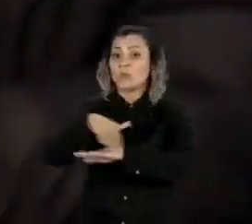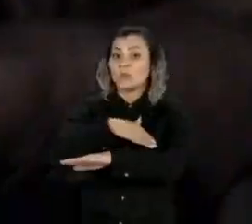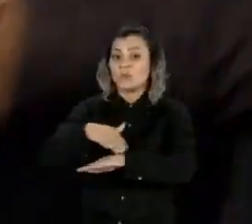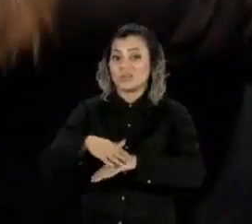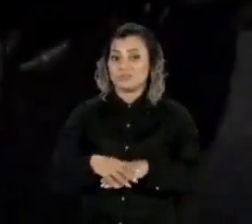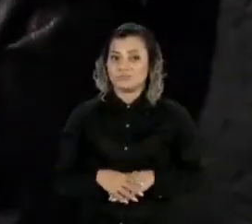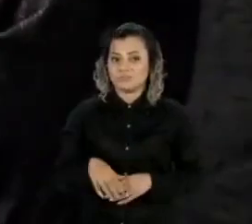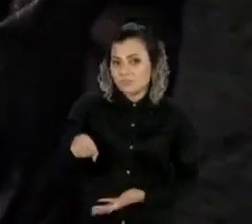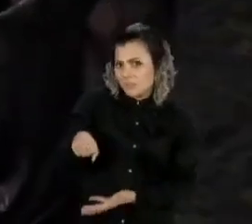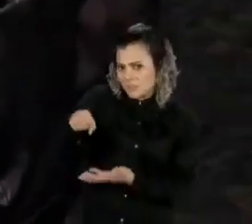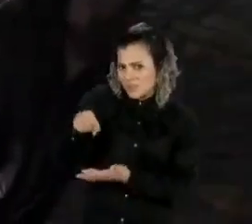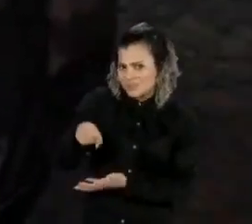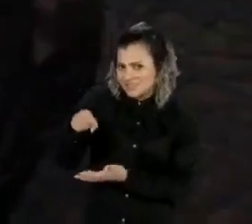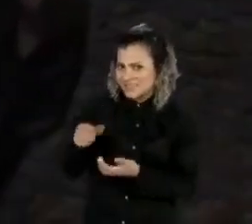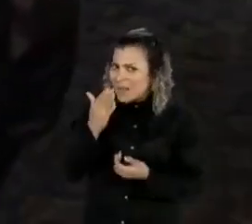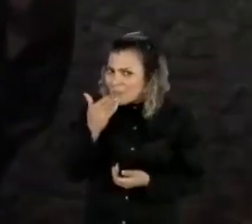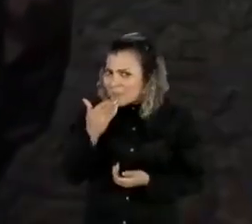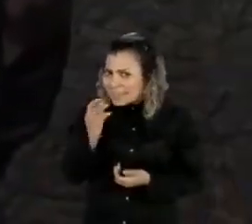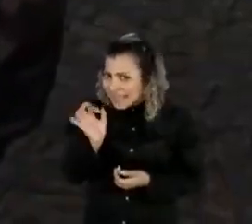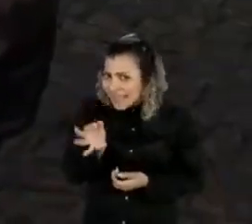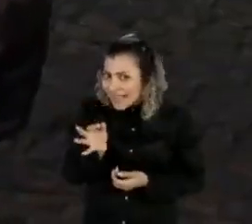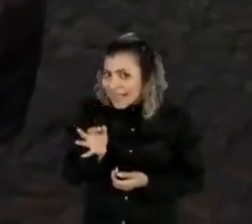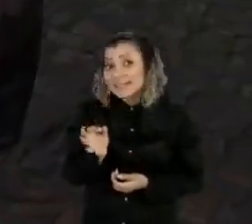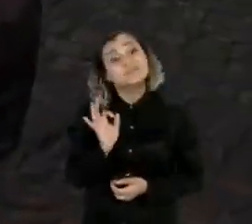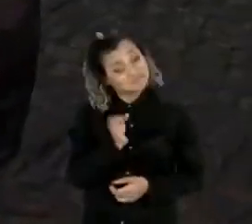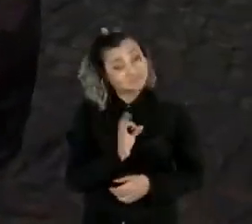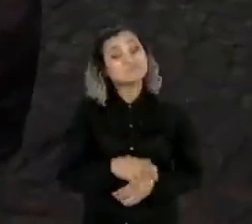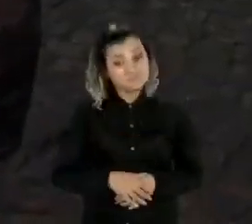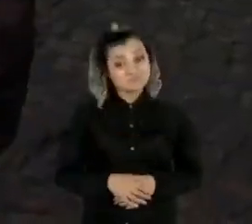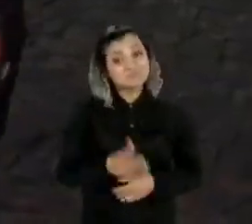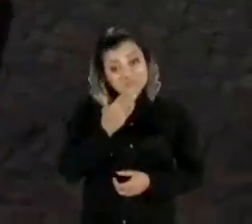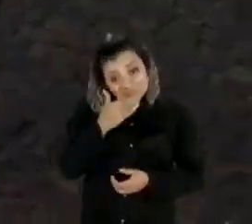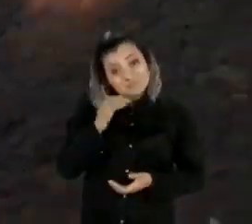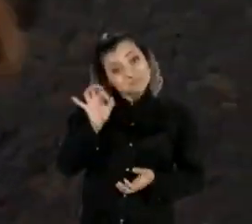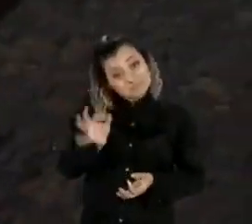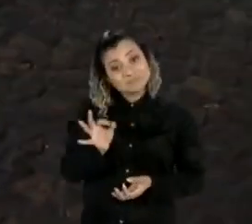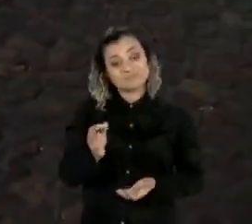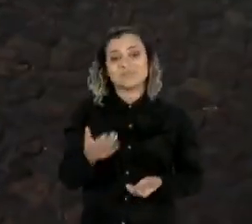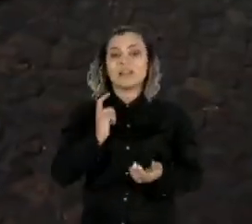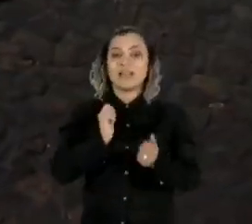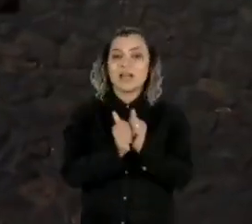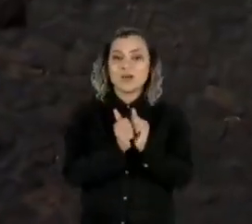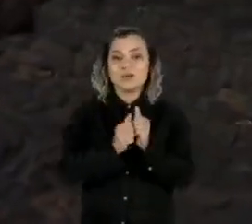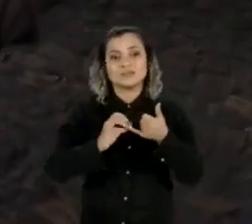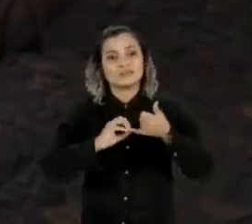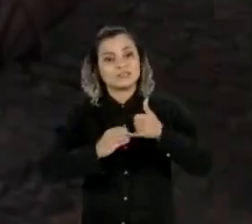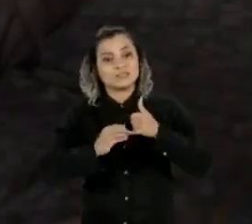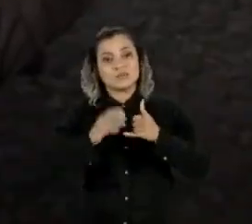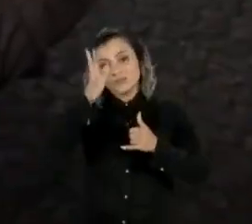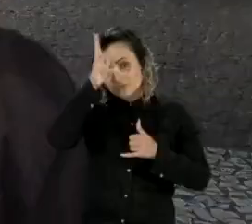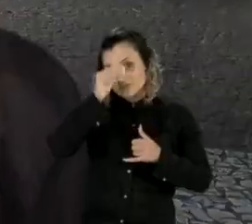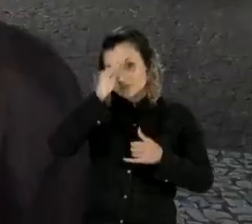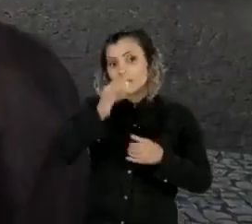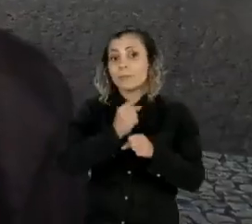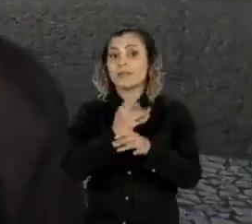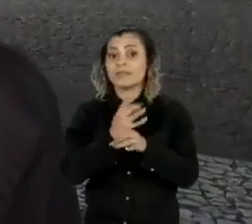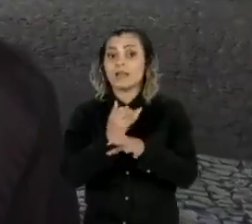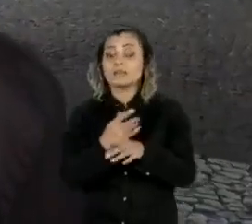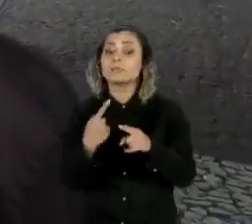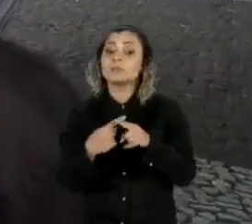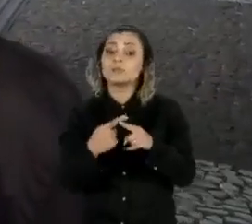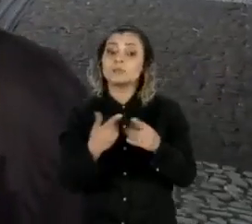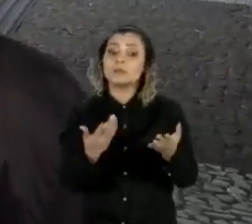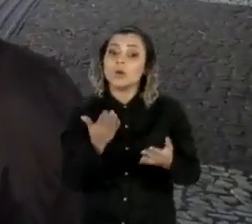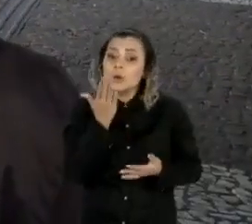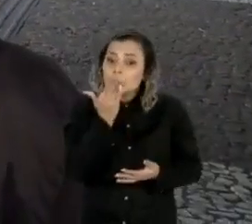Essa bolsinha é o que eu tô pensando? É. Hoje tem arroz, feijão, frango e batata. Você está comendo